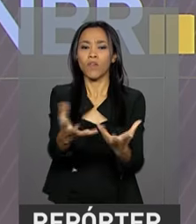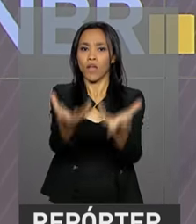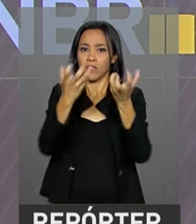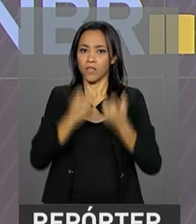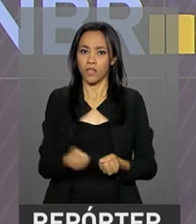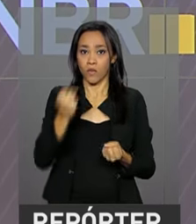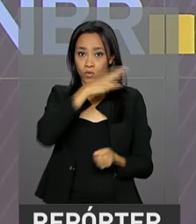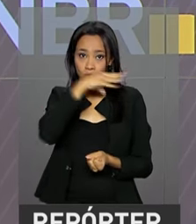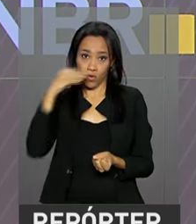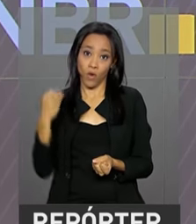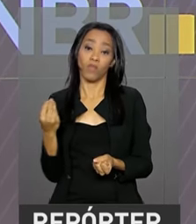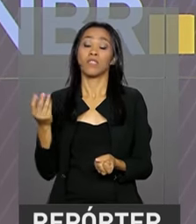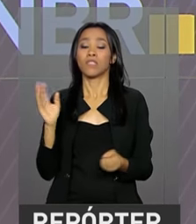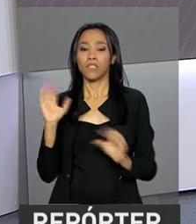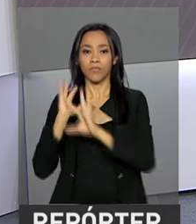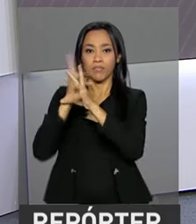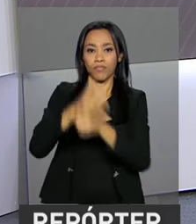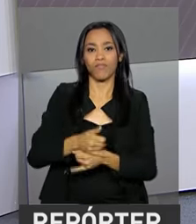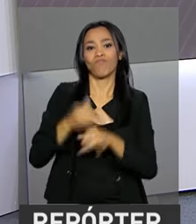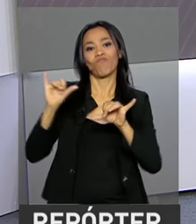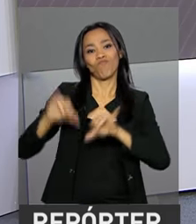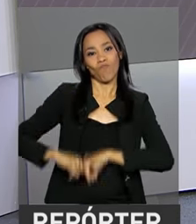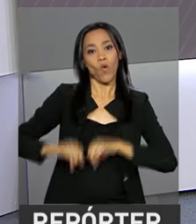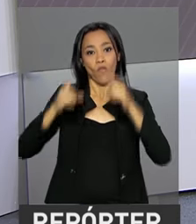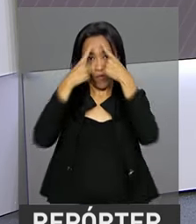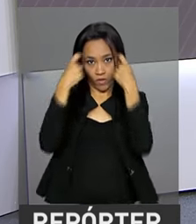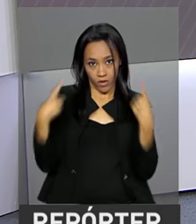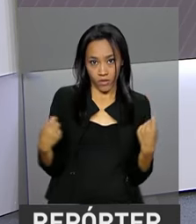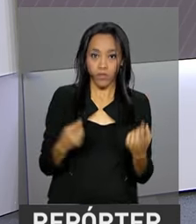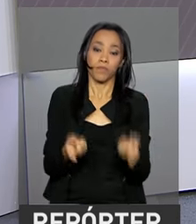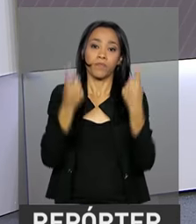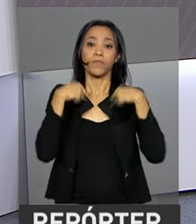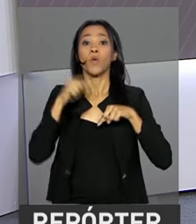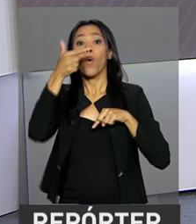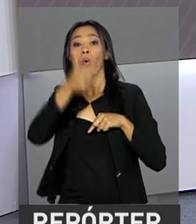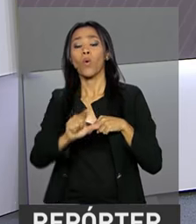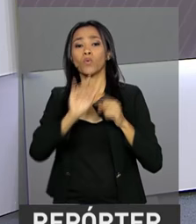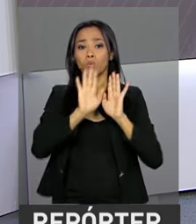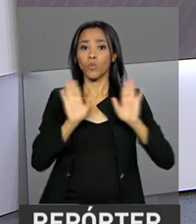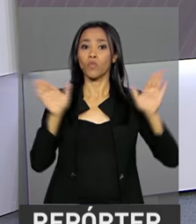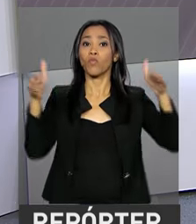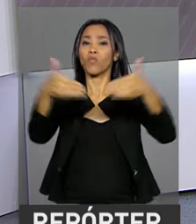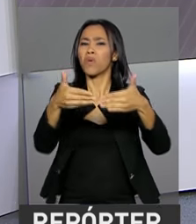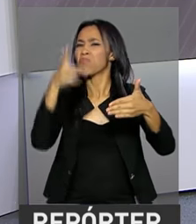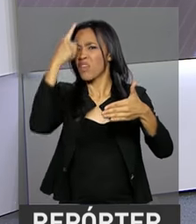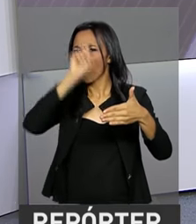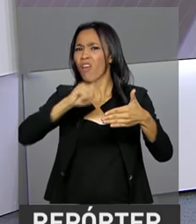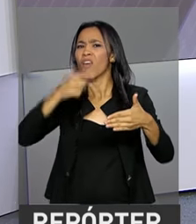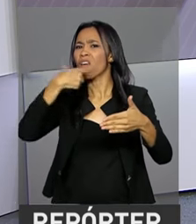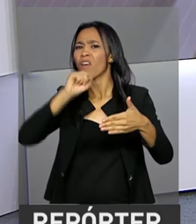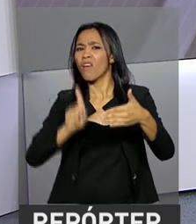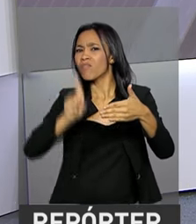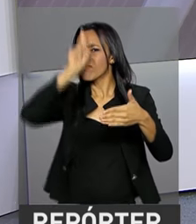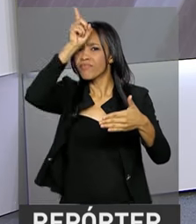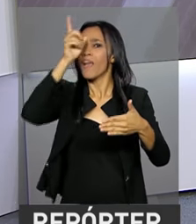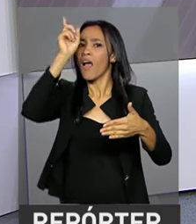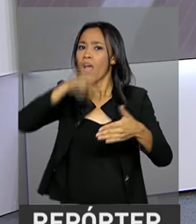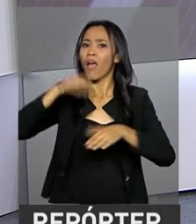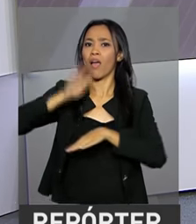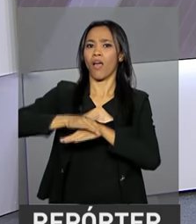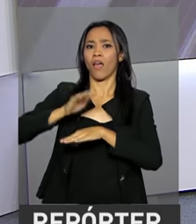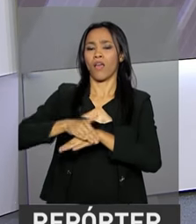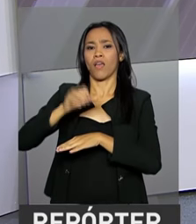violência e o fórum global da criança a iniciativa sueca que está sendo realizada pela primeira vez